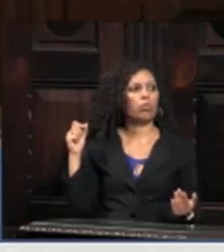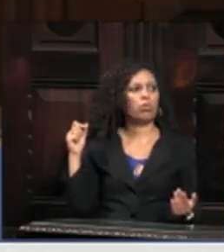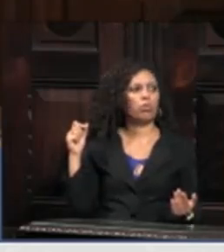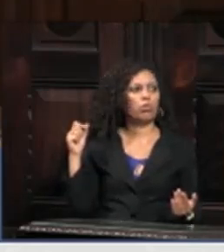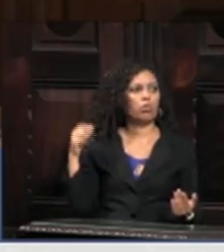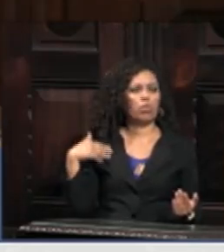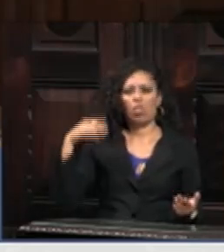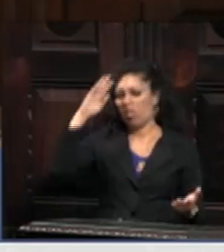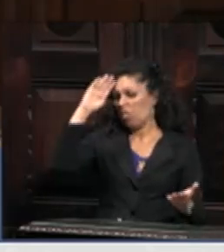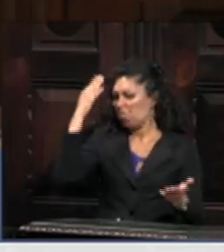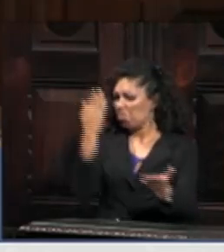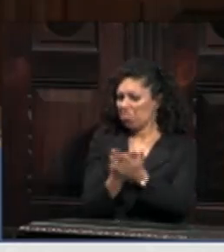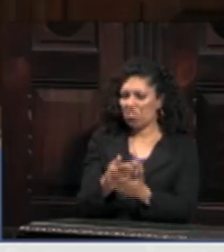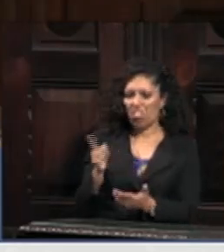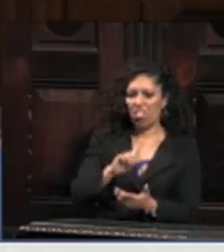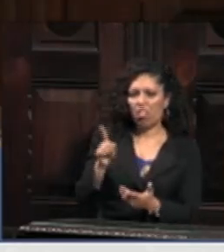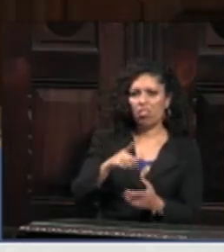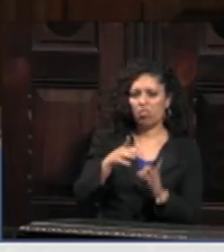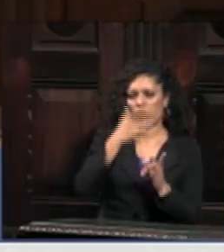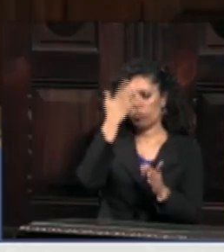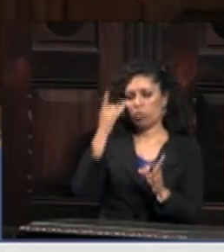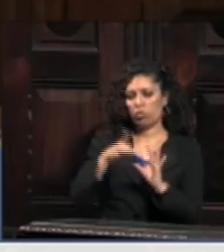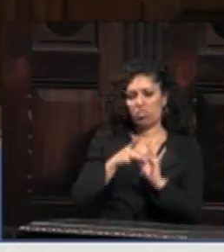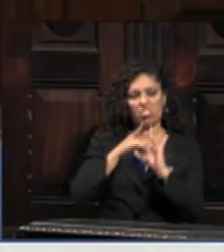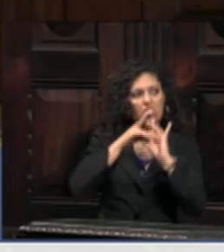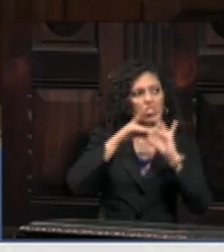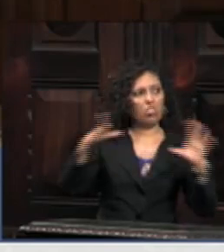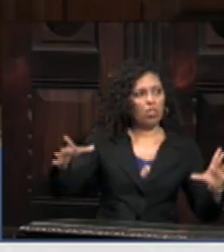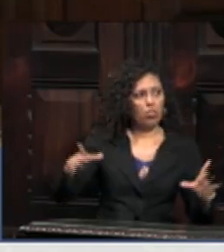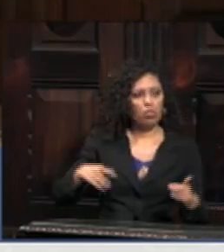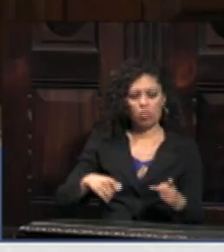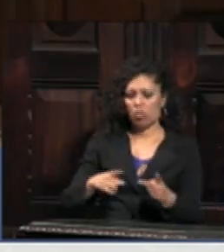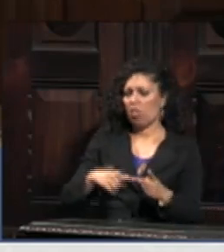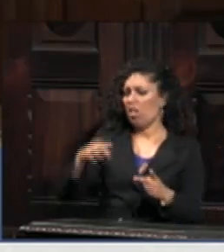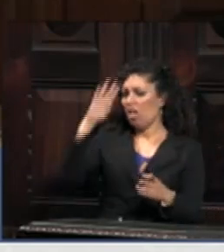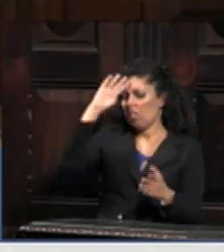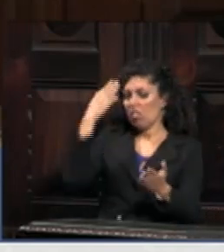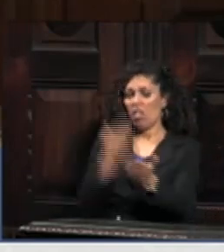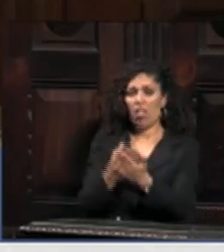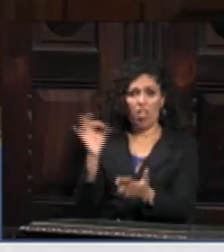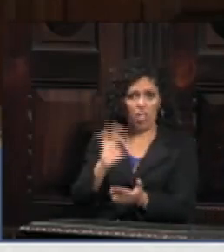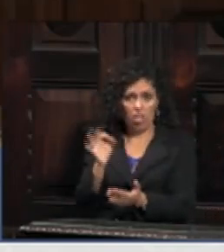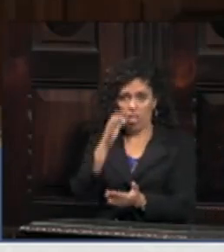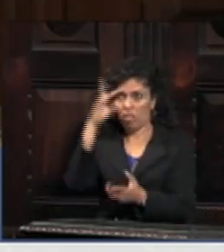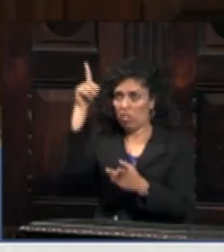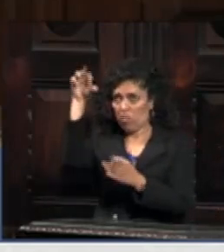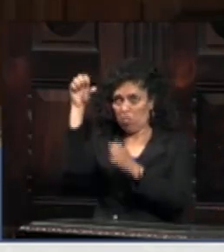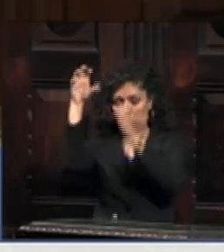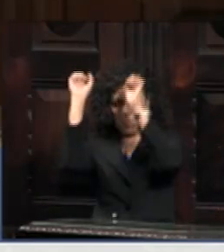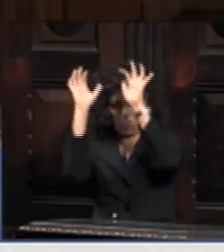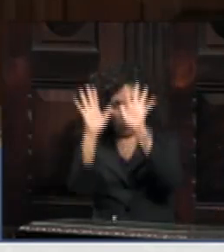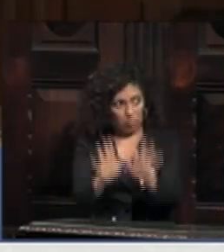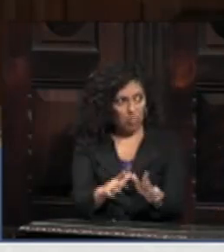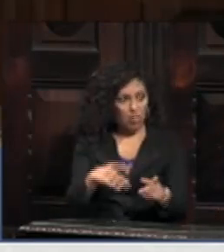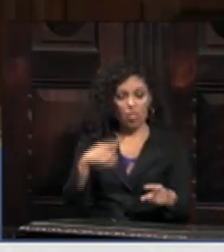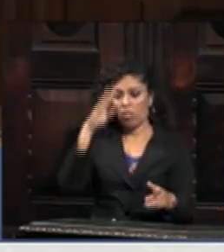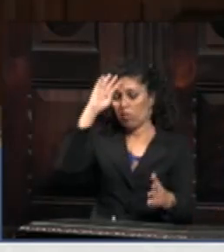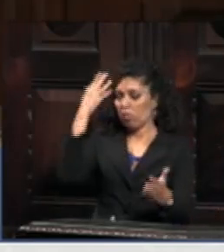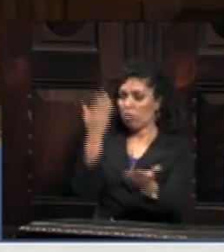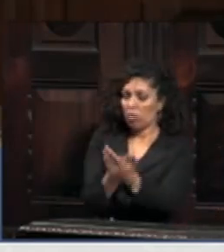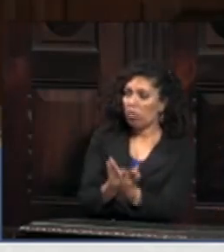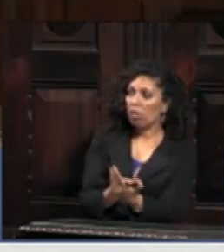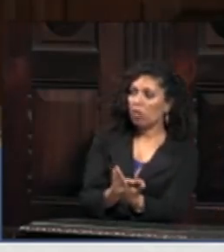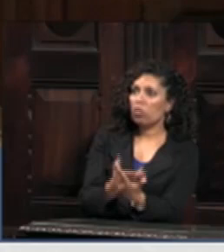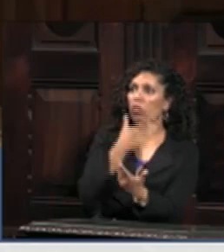em salvadores da pátria, eu não acredito em seres ungidos, eu não acredito em messias,